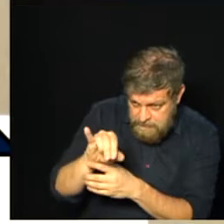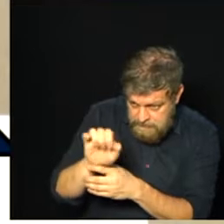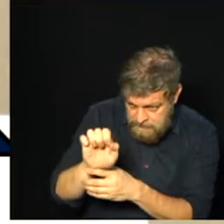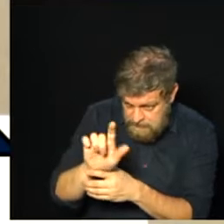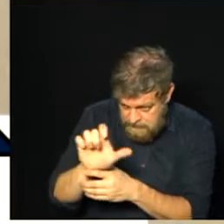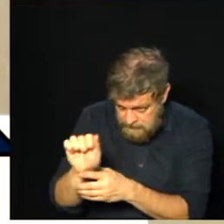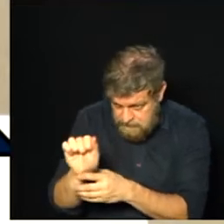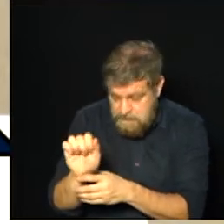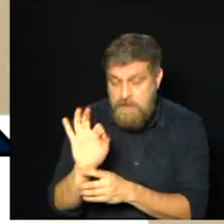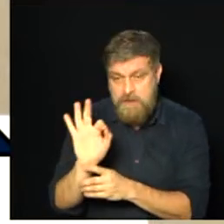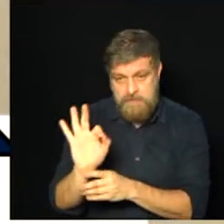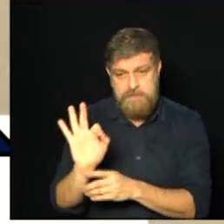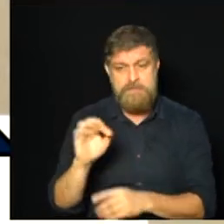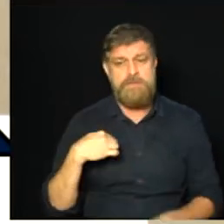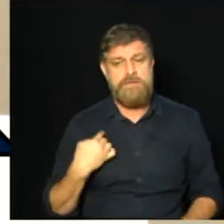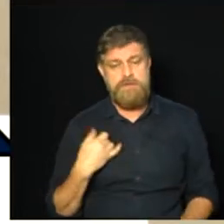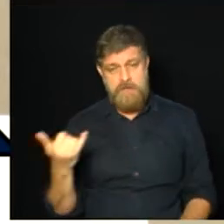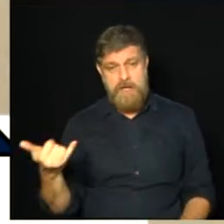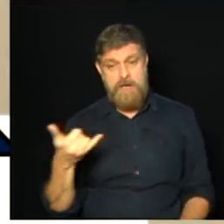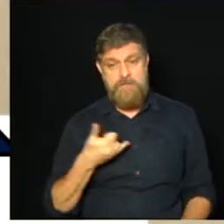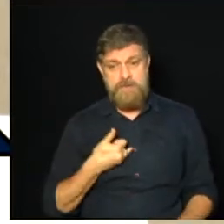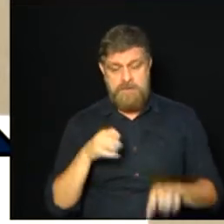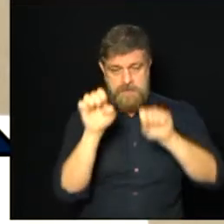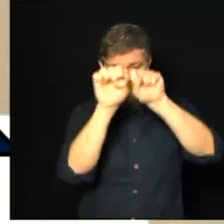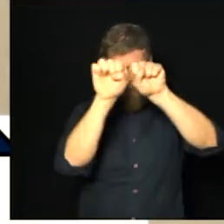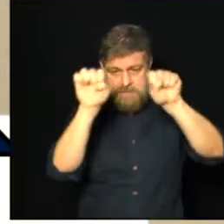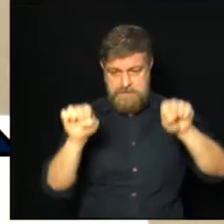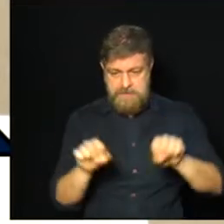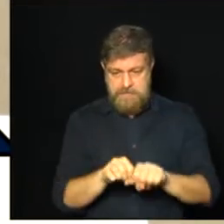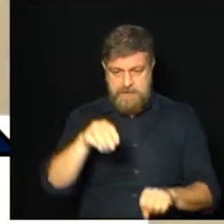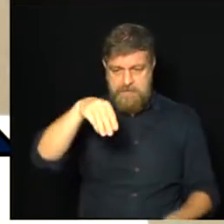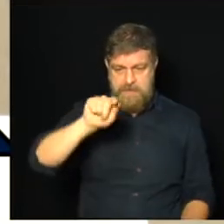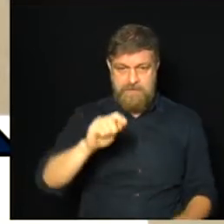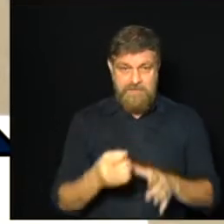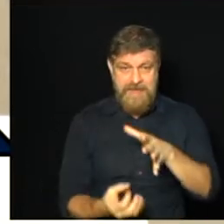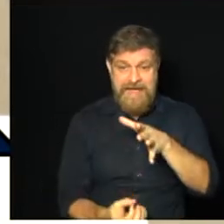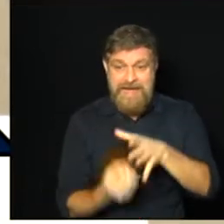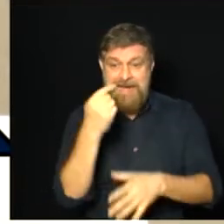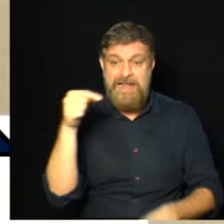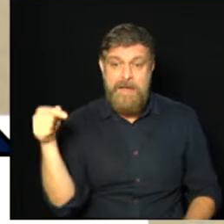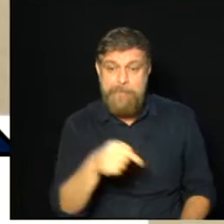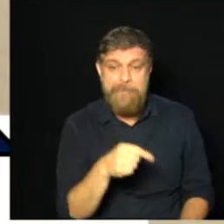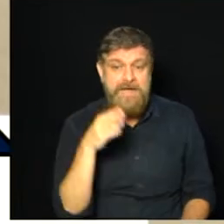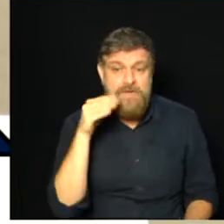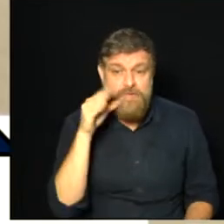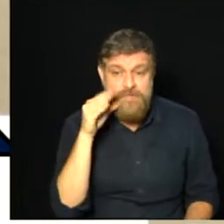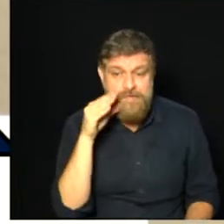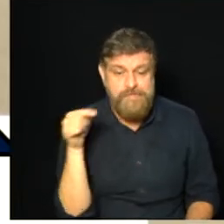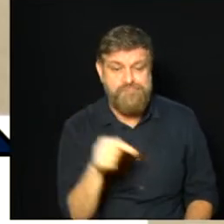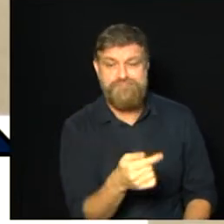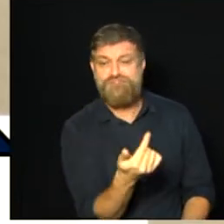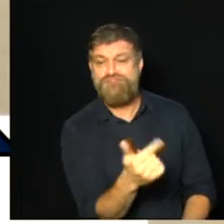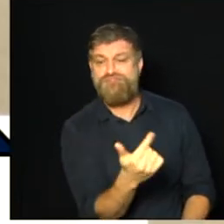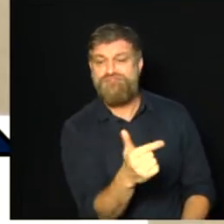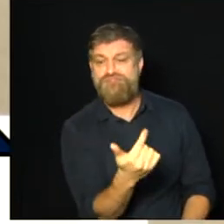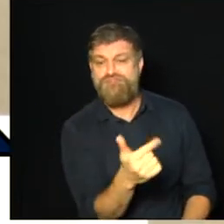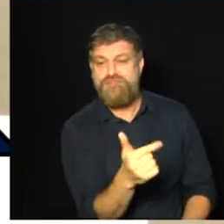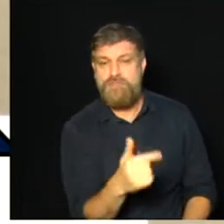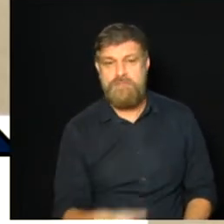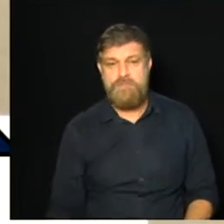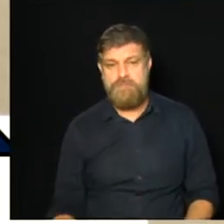disse, a Rede Margatti ela foi criada, mas não foi criada os cargos, né? Ou seja, isso para